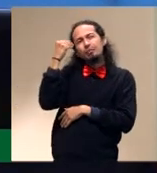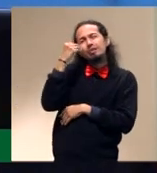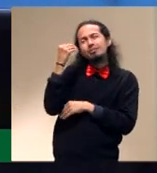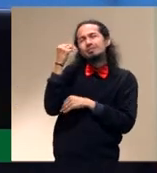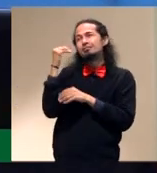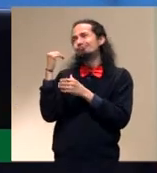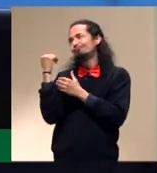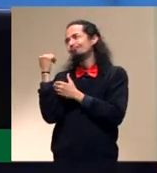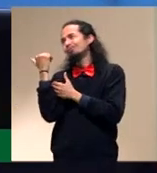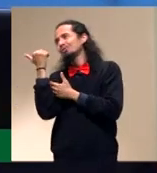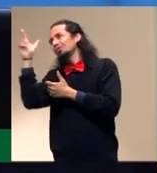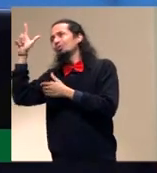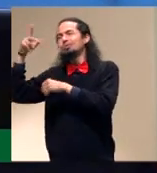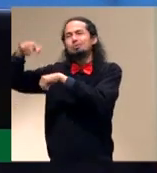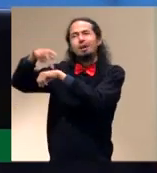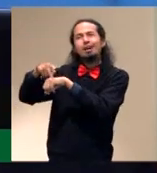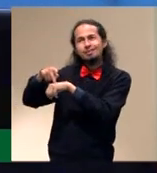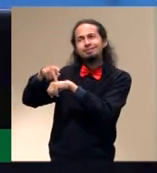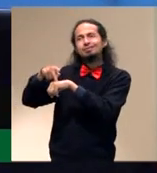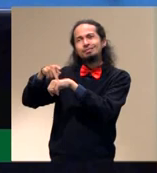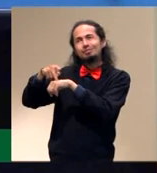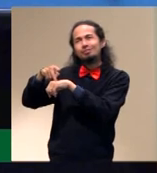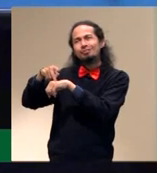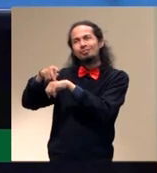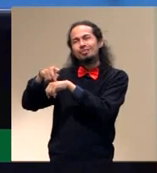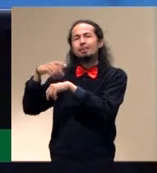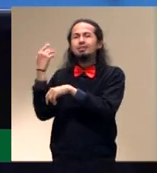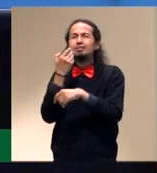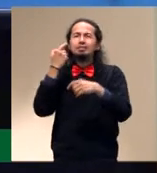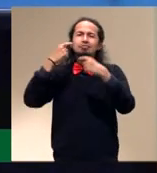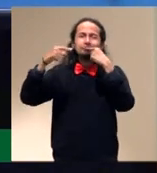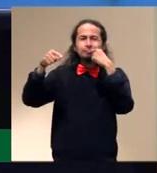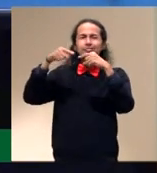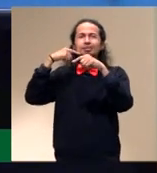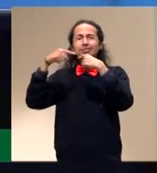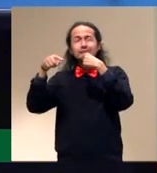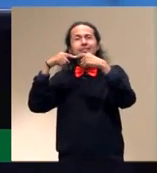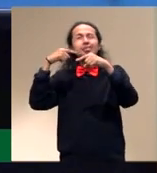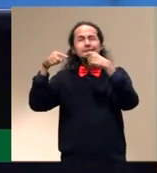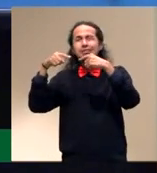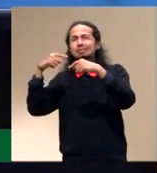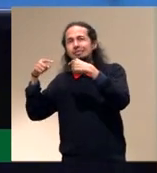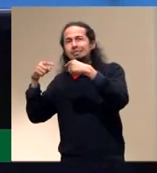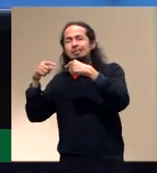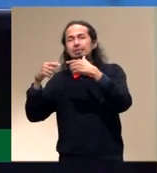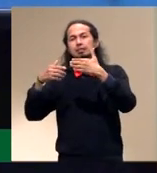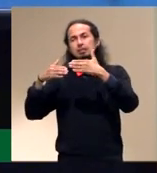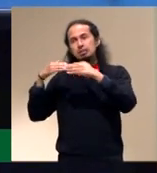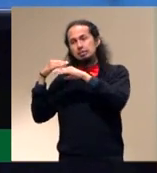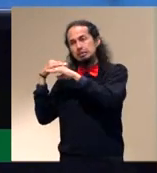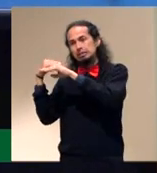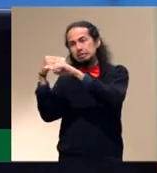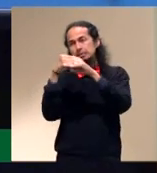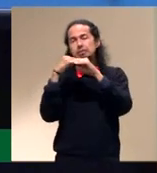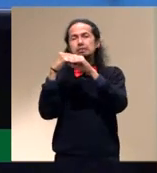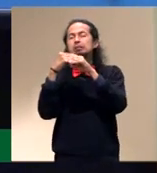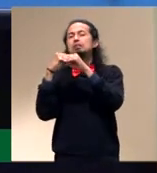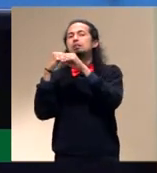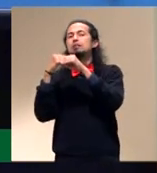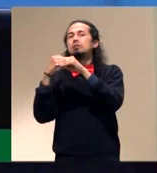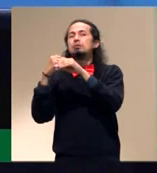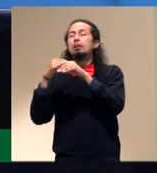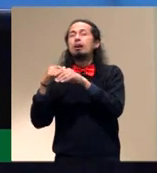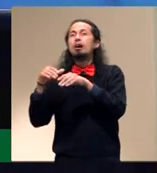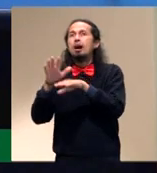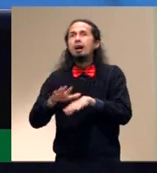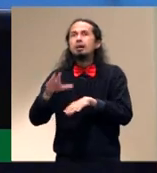gente vem discutindo que uma afirmação, por exemplo, de que toda e qualquer educação infantil, para cumprir a sua